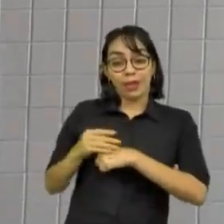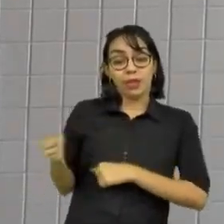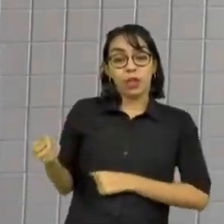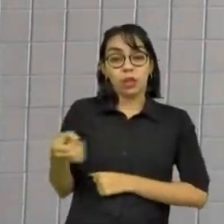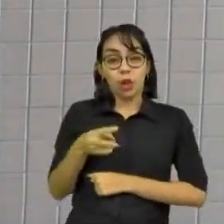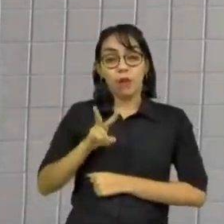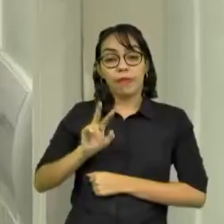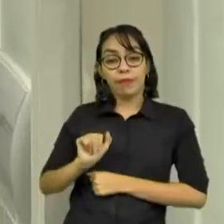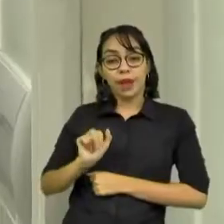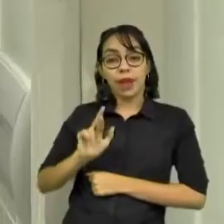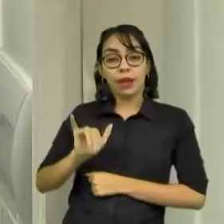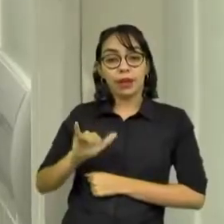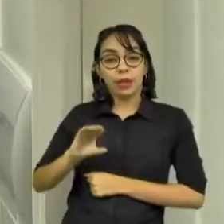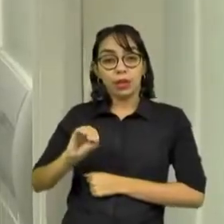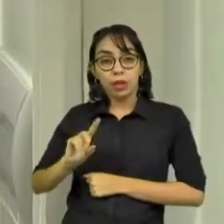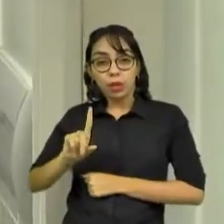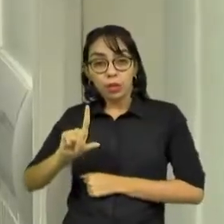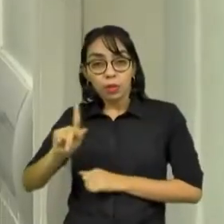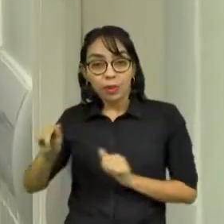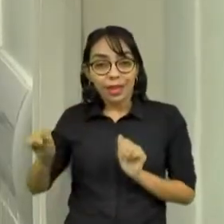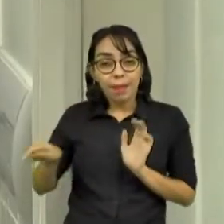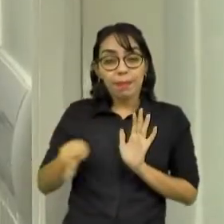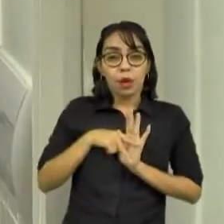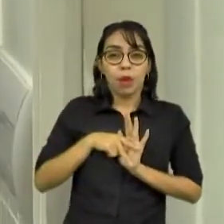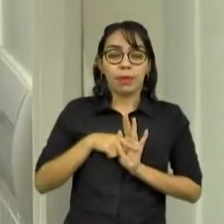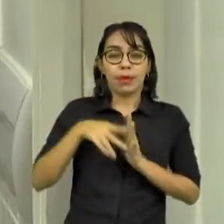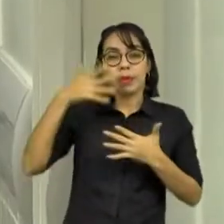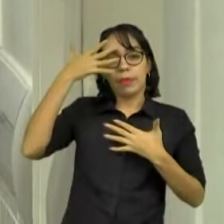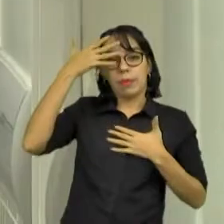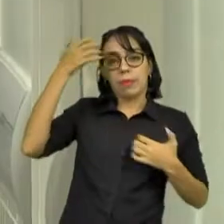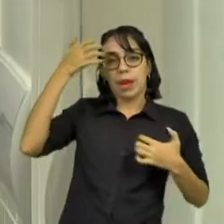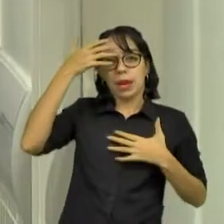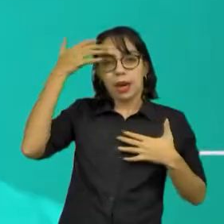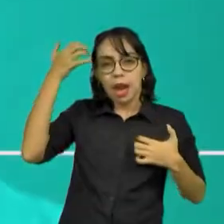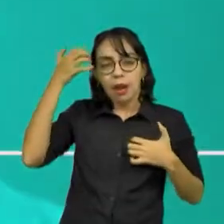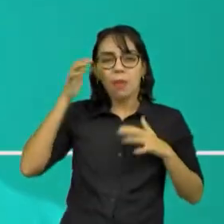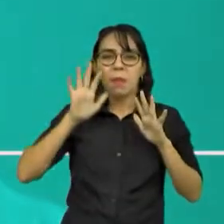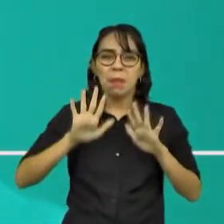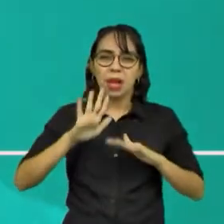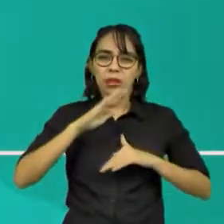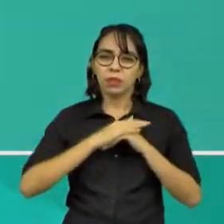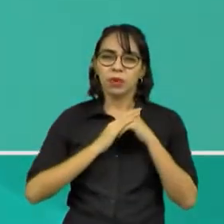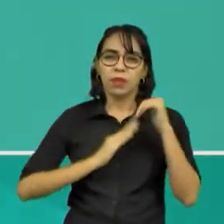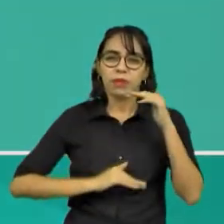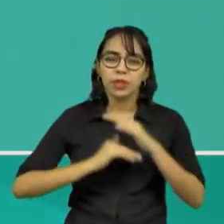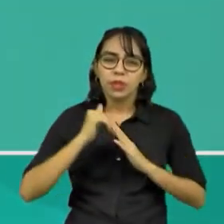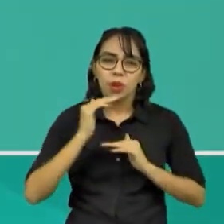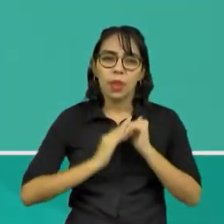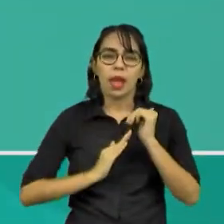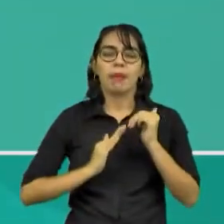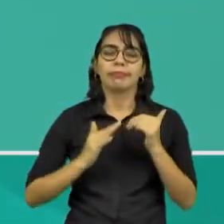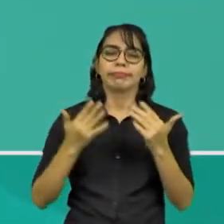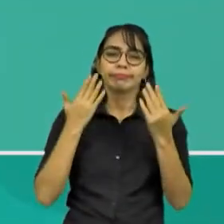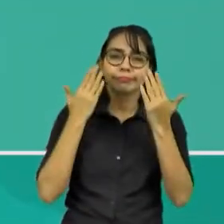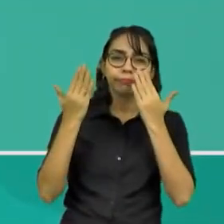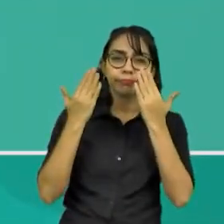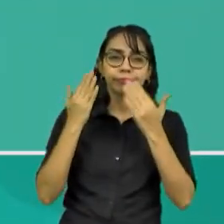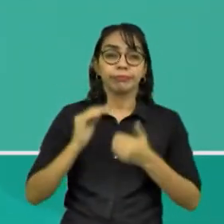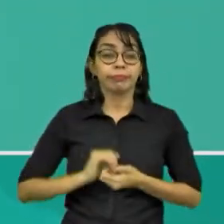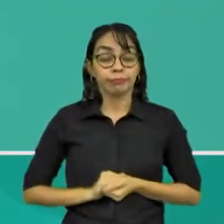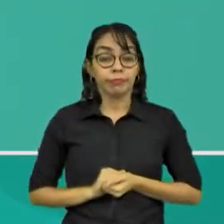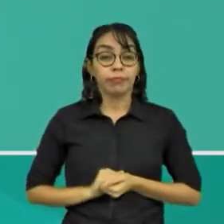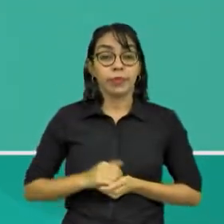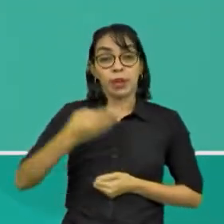dos macacos, que tem intrigado muitos especialistas da área. Dentre os sintomas apresentados,